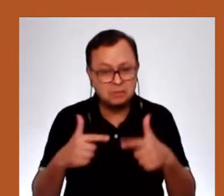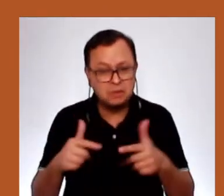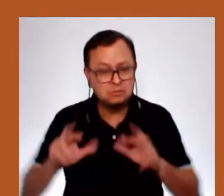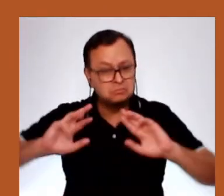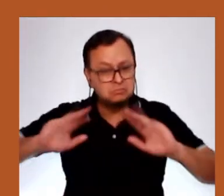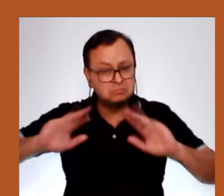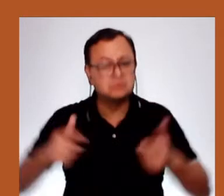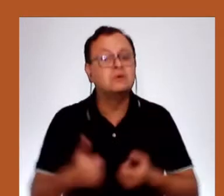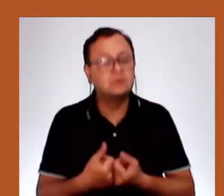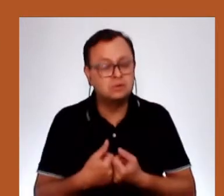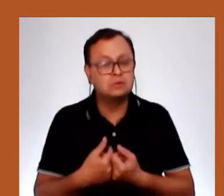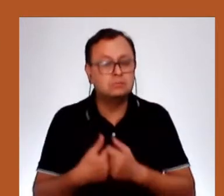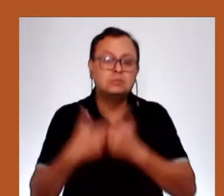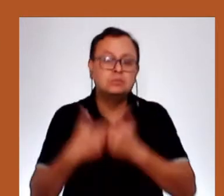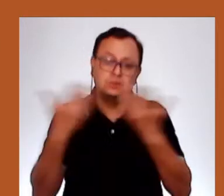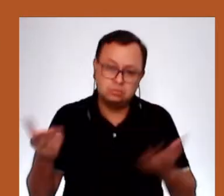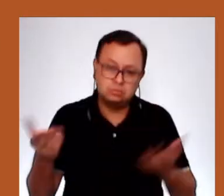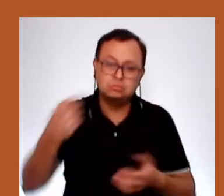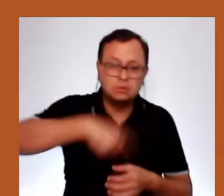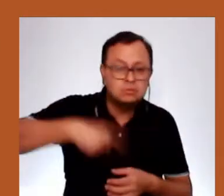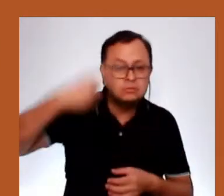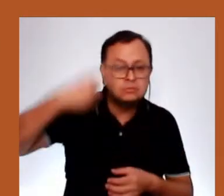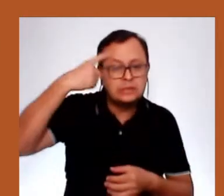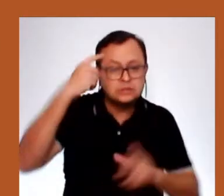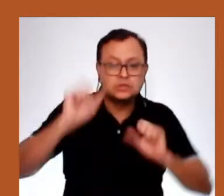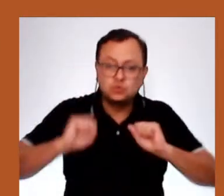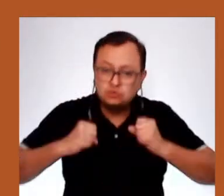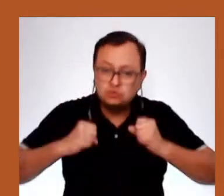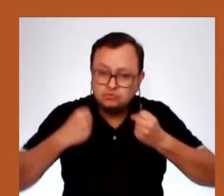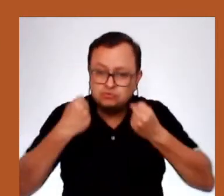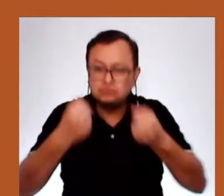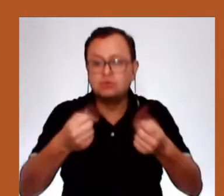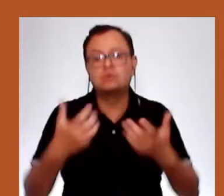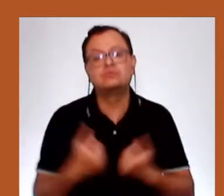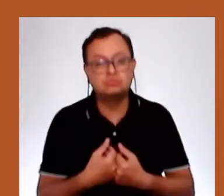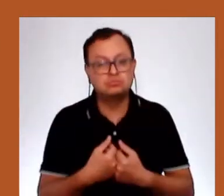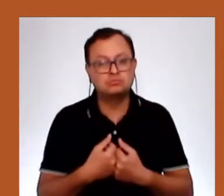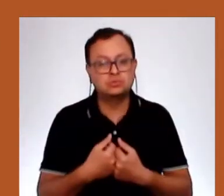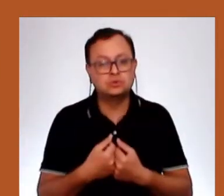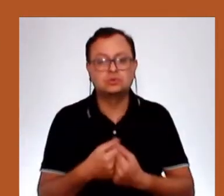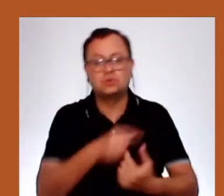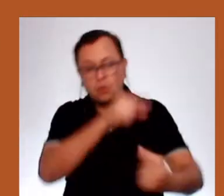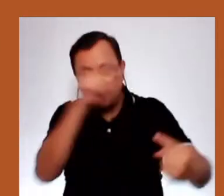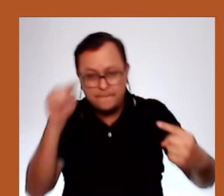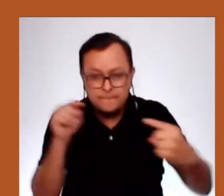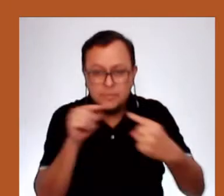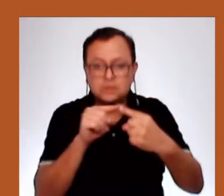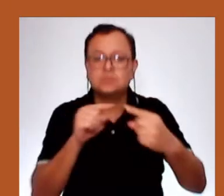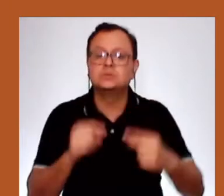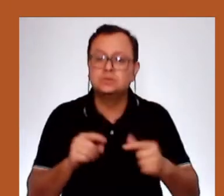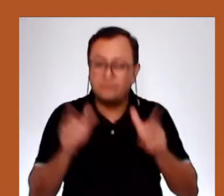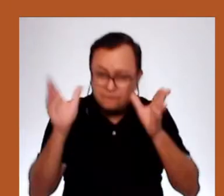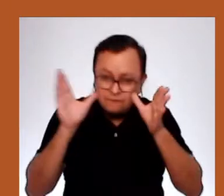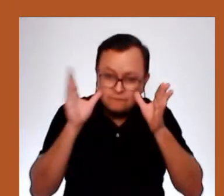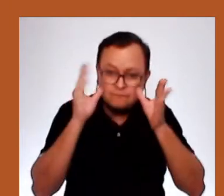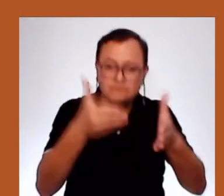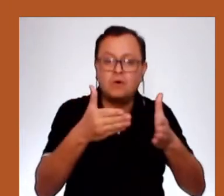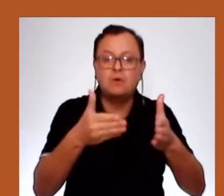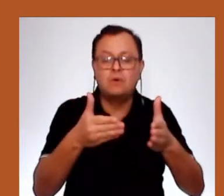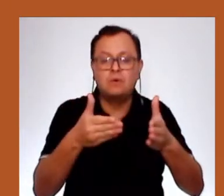com intenção, com propósito, né? Você, um dia o fisioterapeuta lavando louça, outro